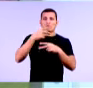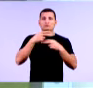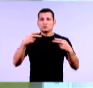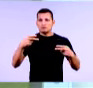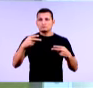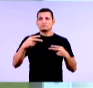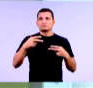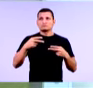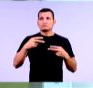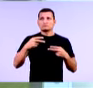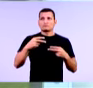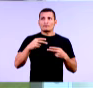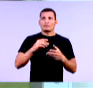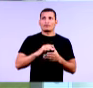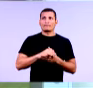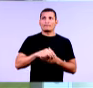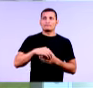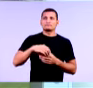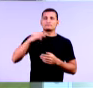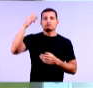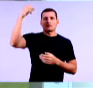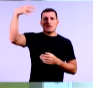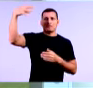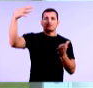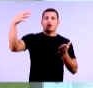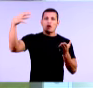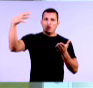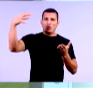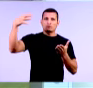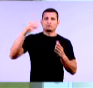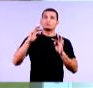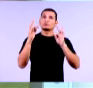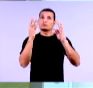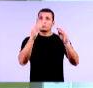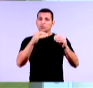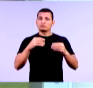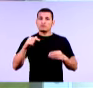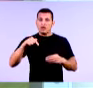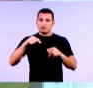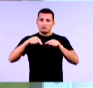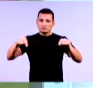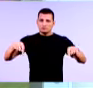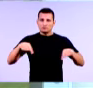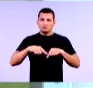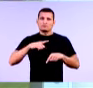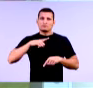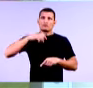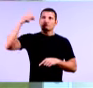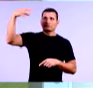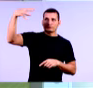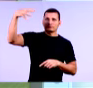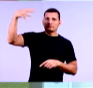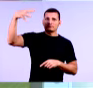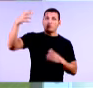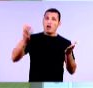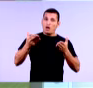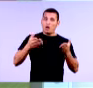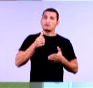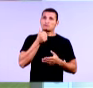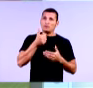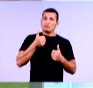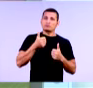lâmpada. Um estado agora, né, todas as lâmpadas aqui desse estúdio estão ligadas, então o estado da lâmpada agora é